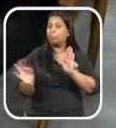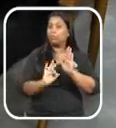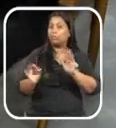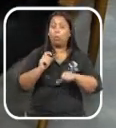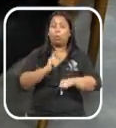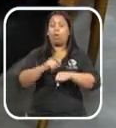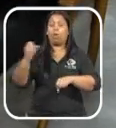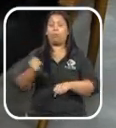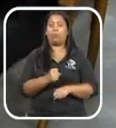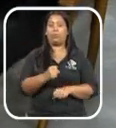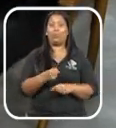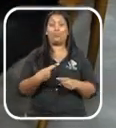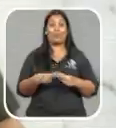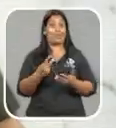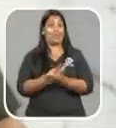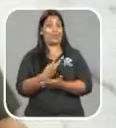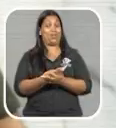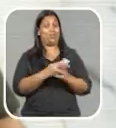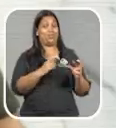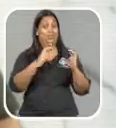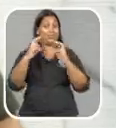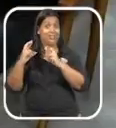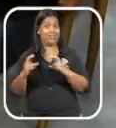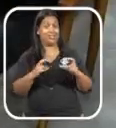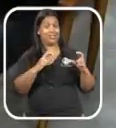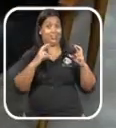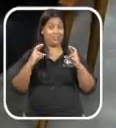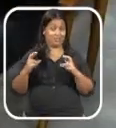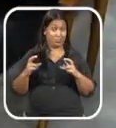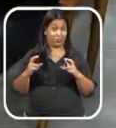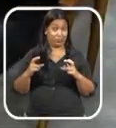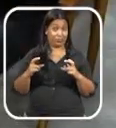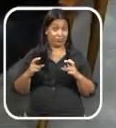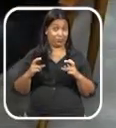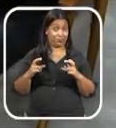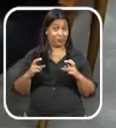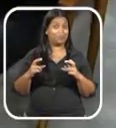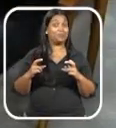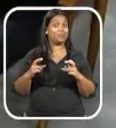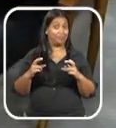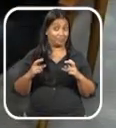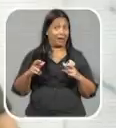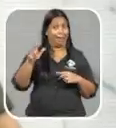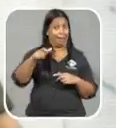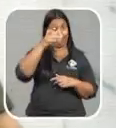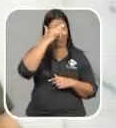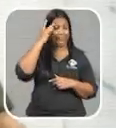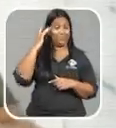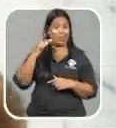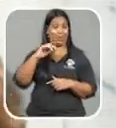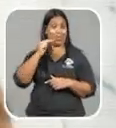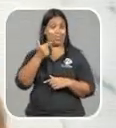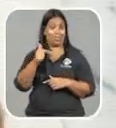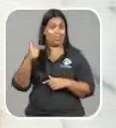contrato tivesse... Pessoas que não tivessem aquela diplomação, né? Exatamente. Então, um erro da prefeitura, depois quem teve que pagar